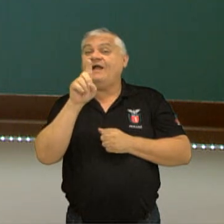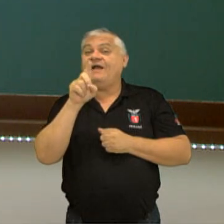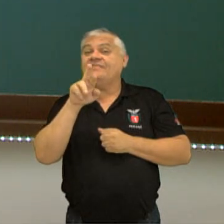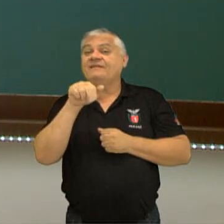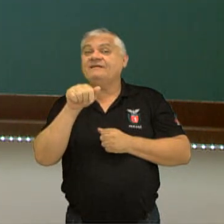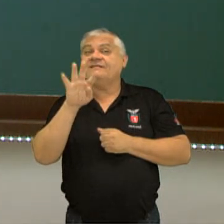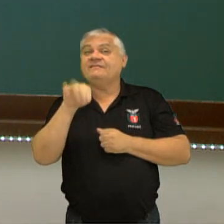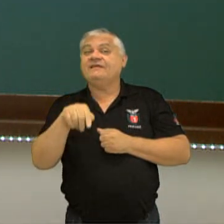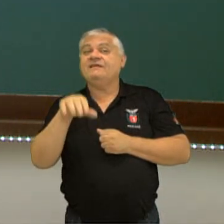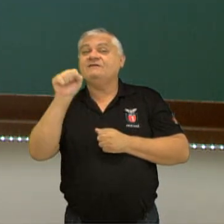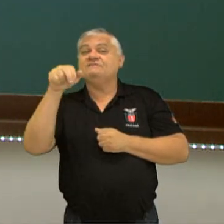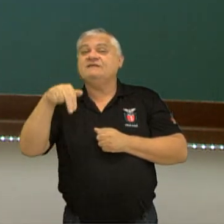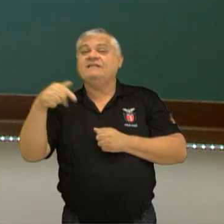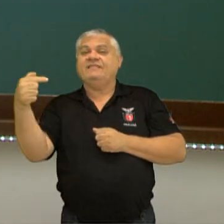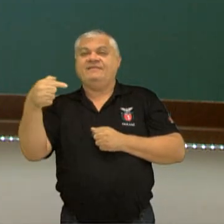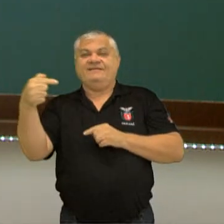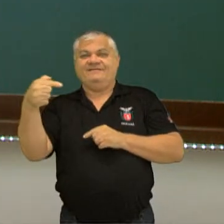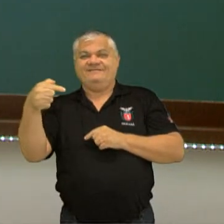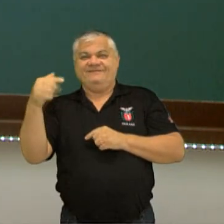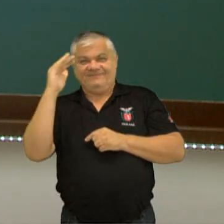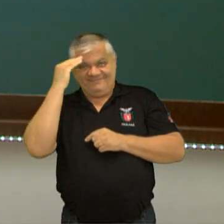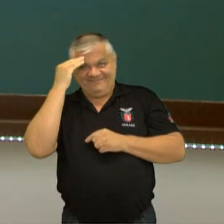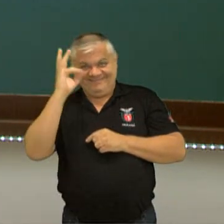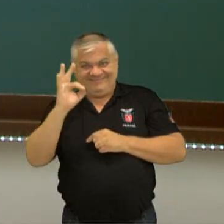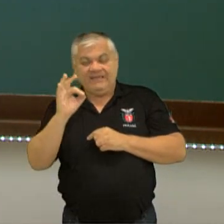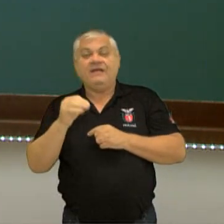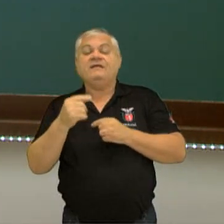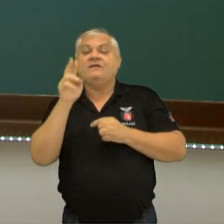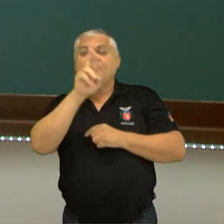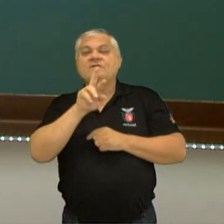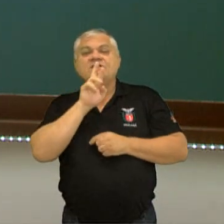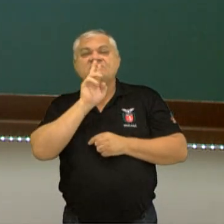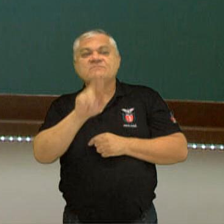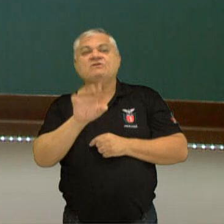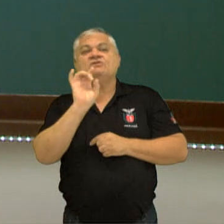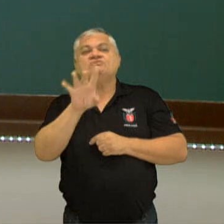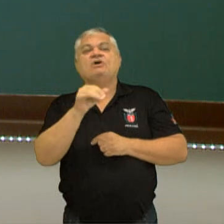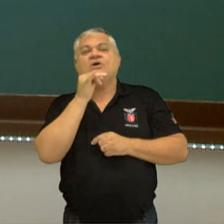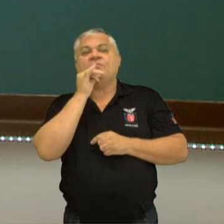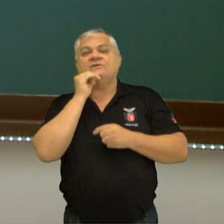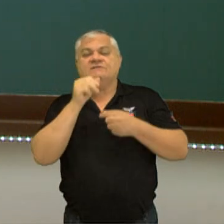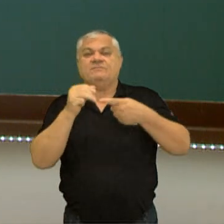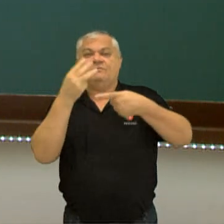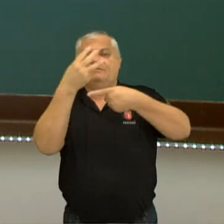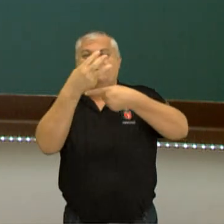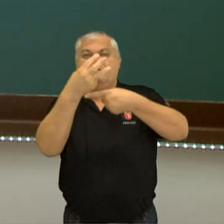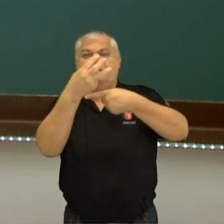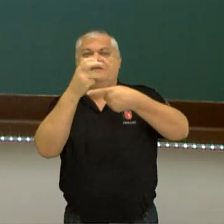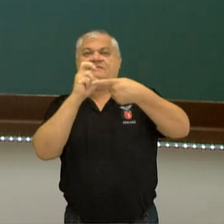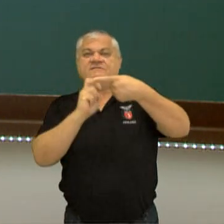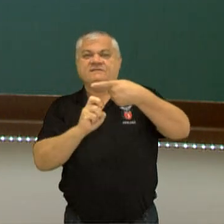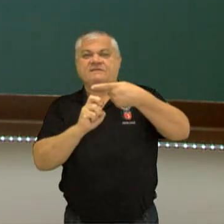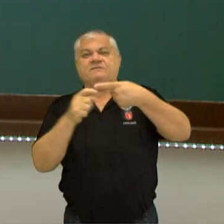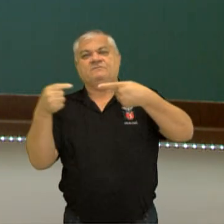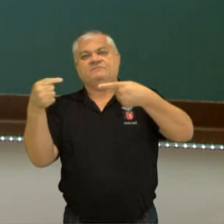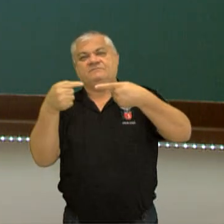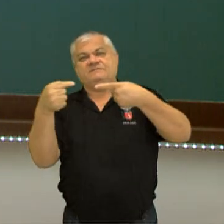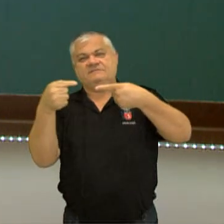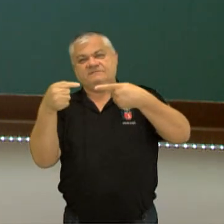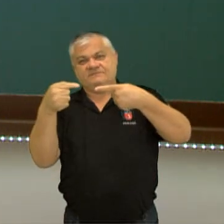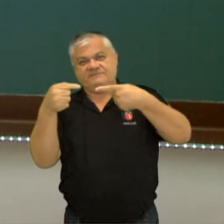é negativo. Como resposta, eu vou utilizar somente a alternativa em que seno de x é igual